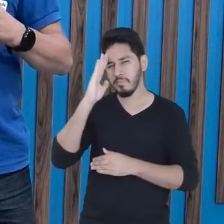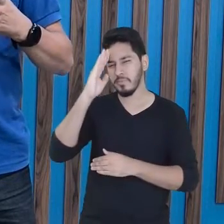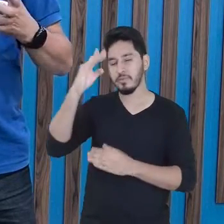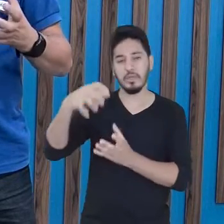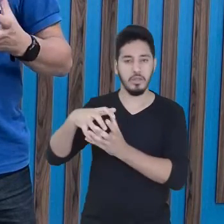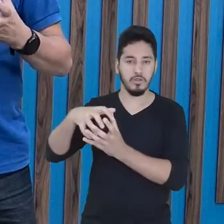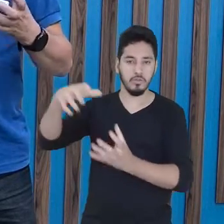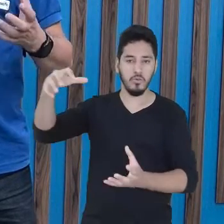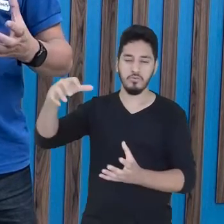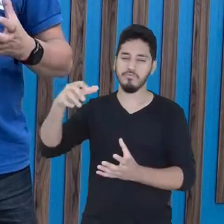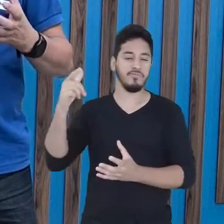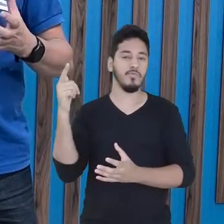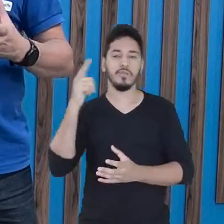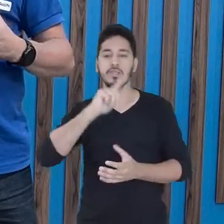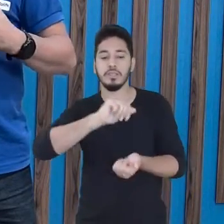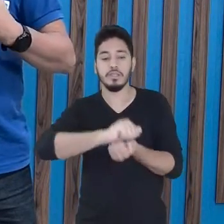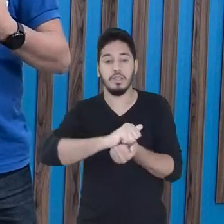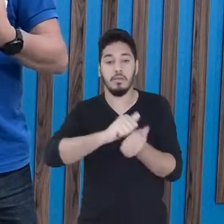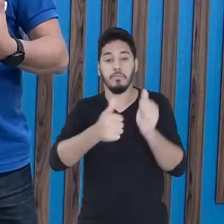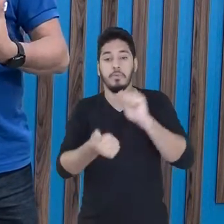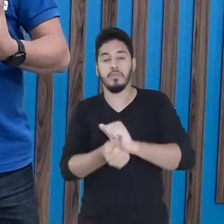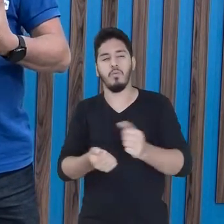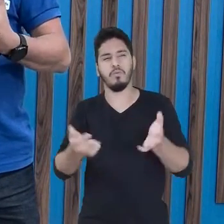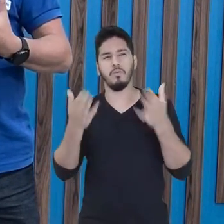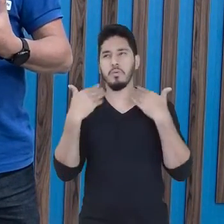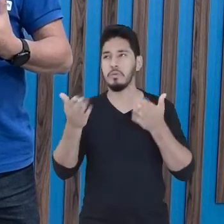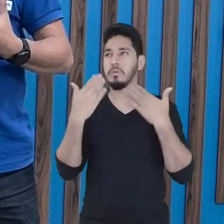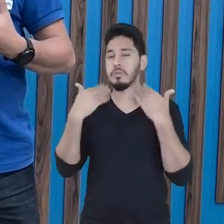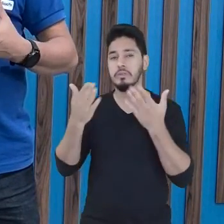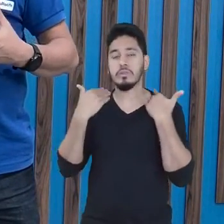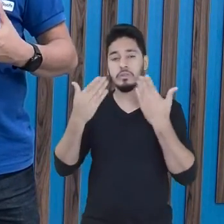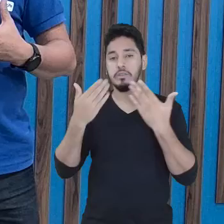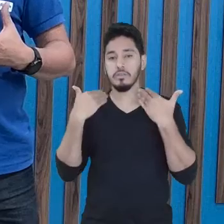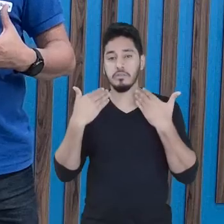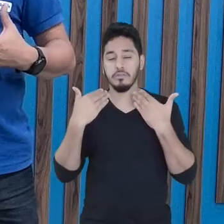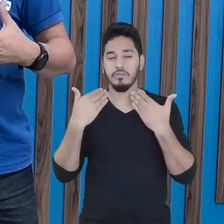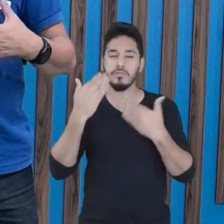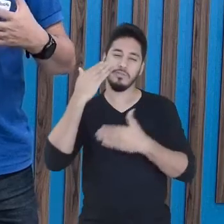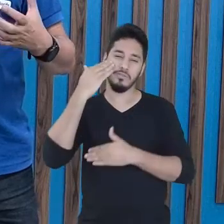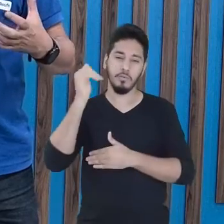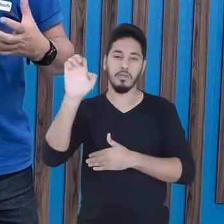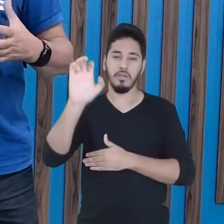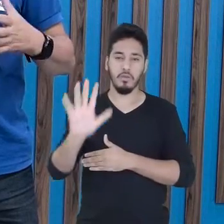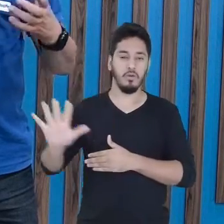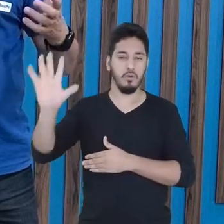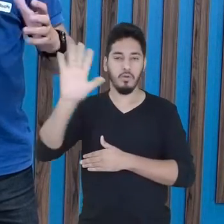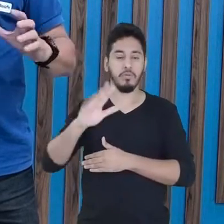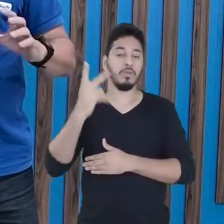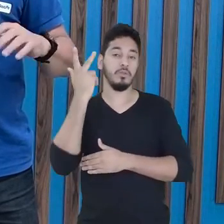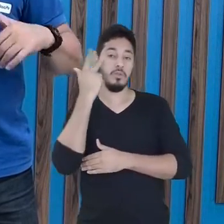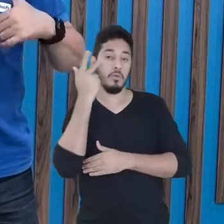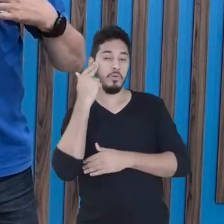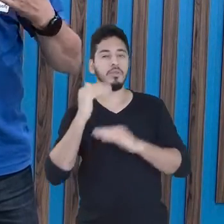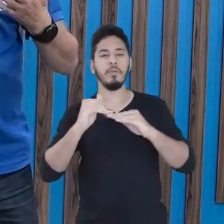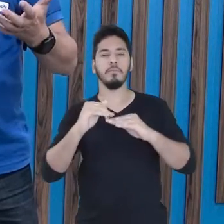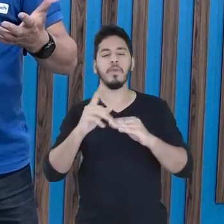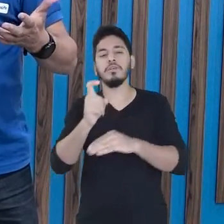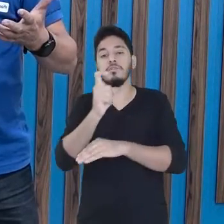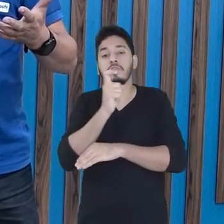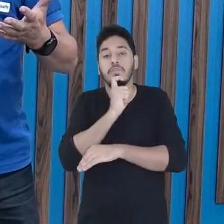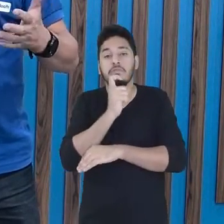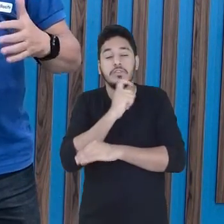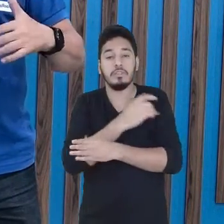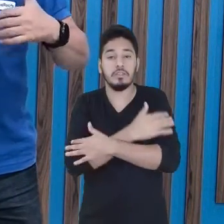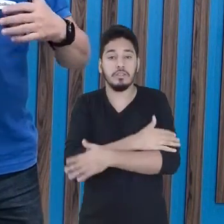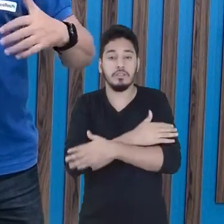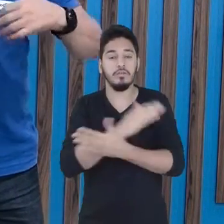não conseguem aí se adaptar ao calor intenso. Sabe que a Europa é um país que naturalmente ele é um pouco mais frio,